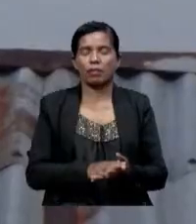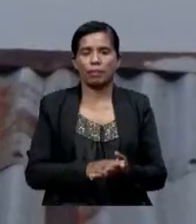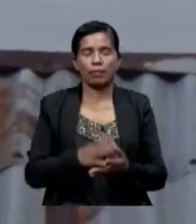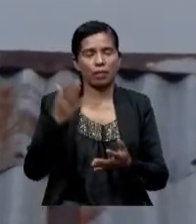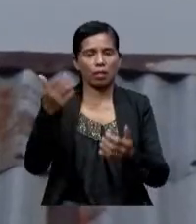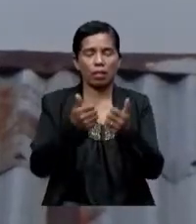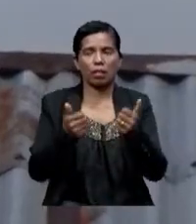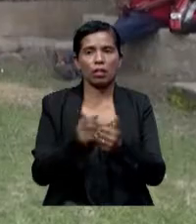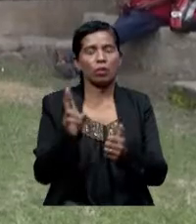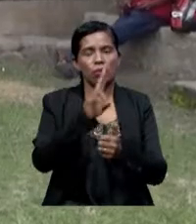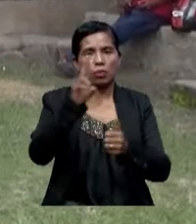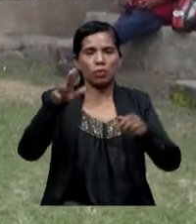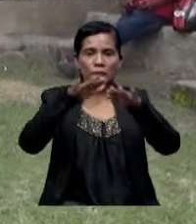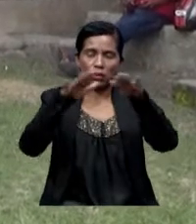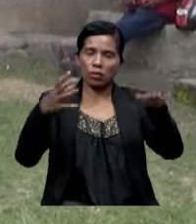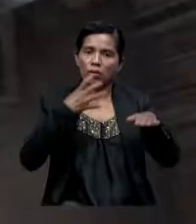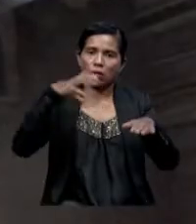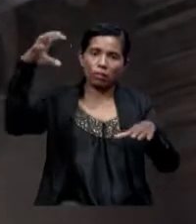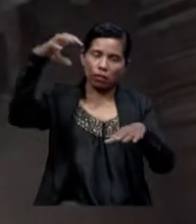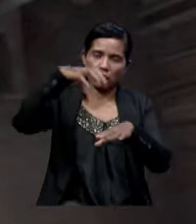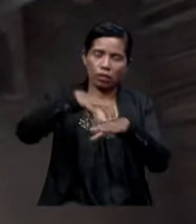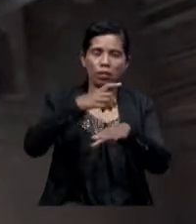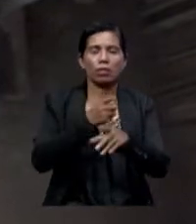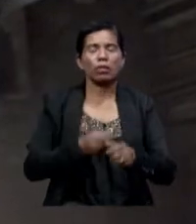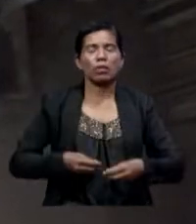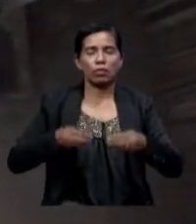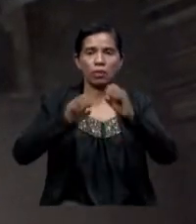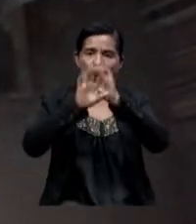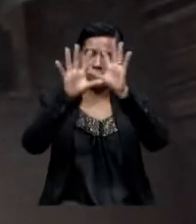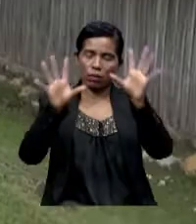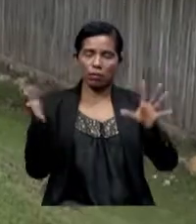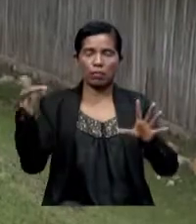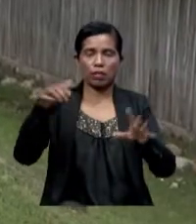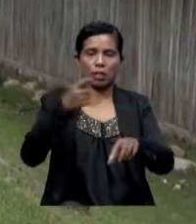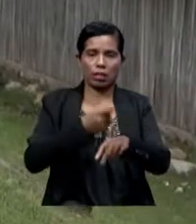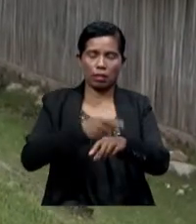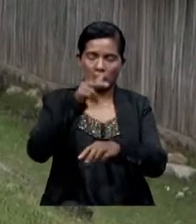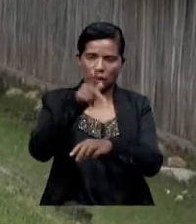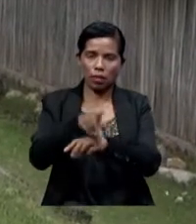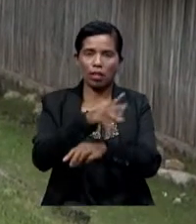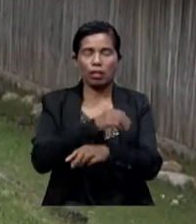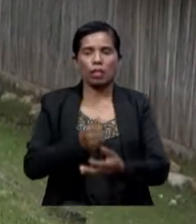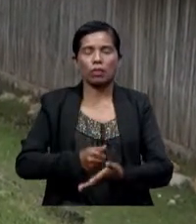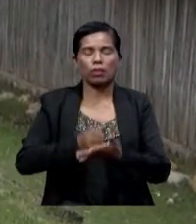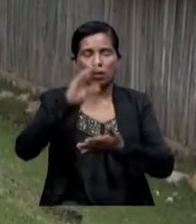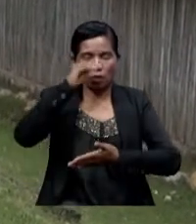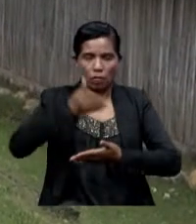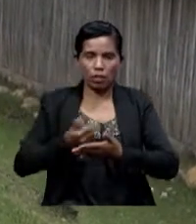ne, usadet solar panel no balu uja aki, hodi fona Roman Basira, ia tempo kalan, liu-liu fasilitawan sira atu